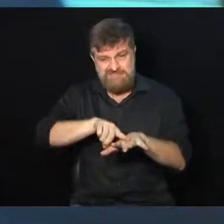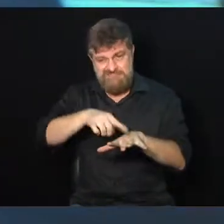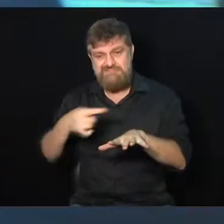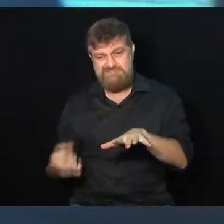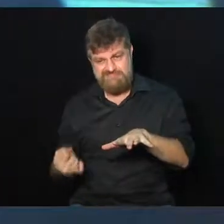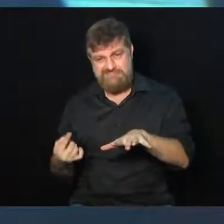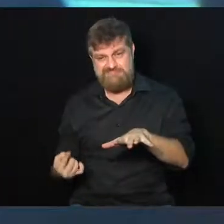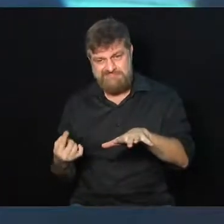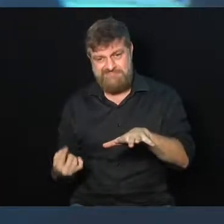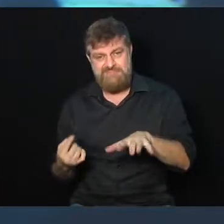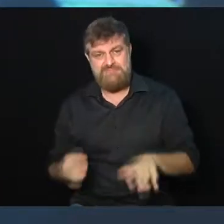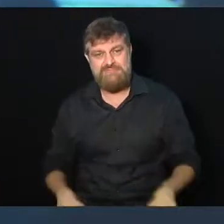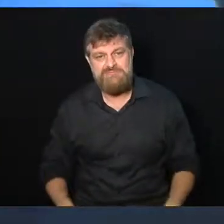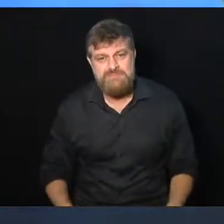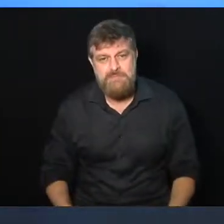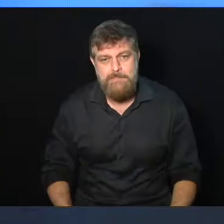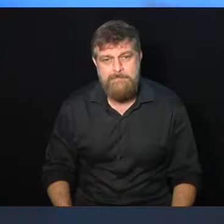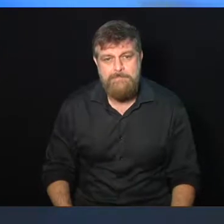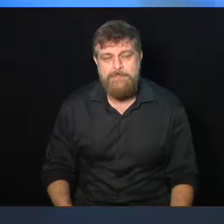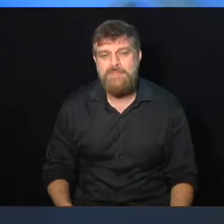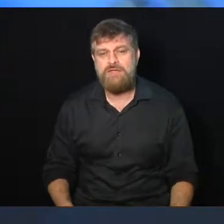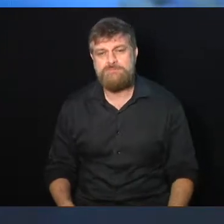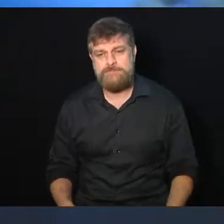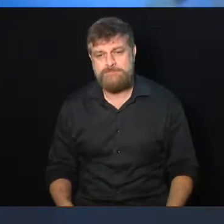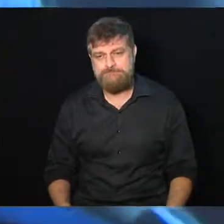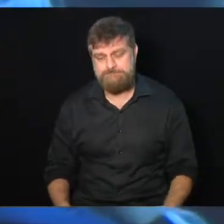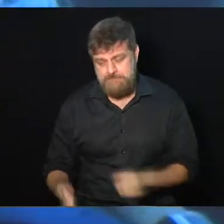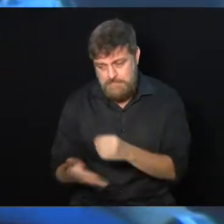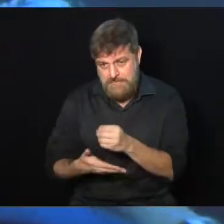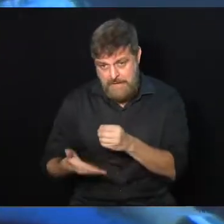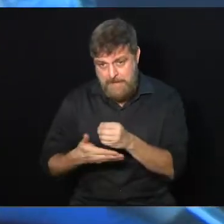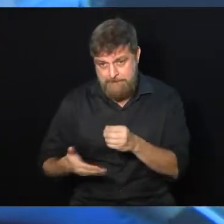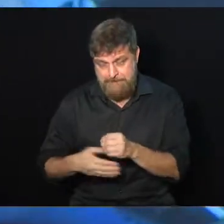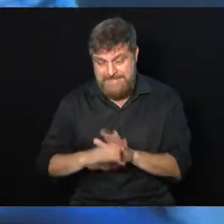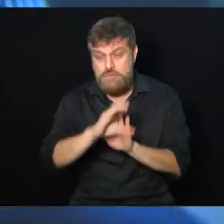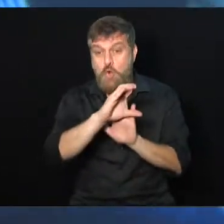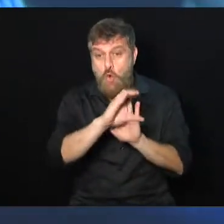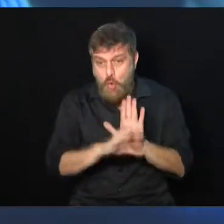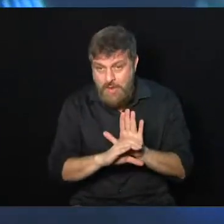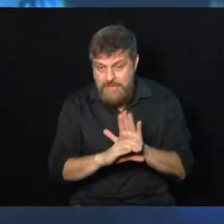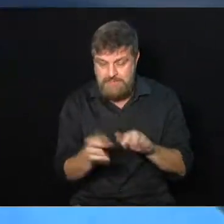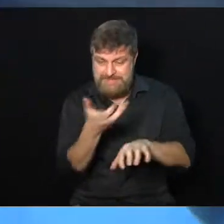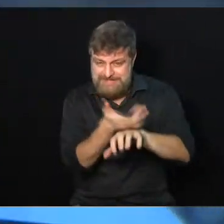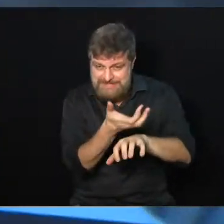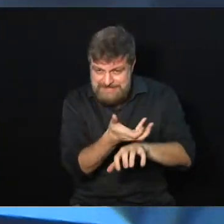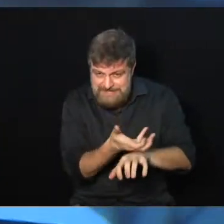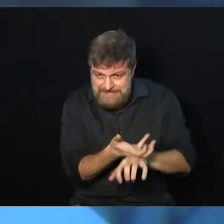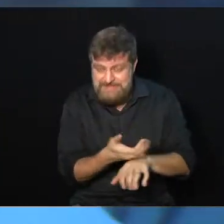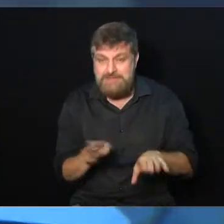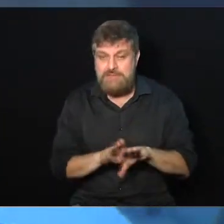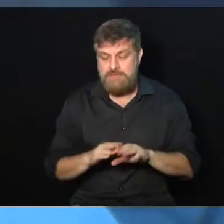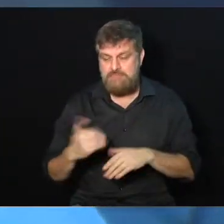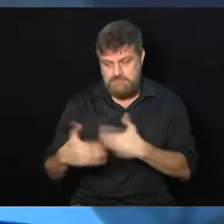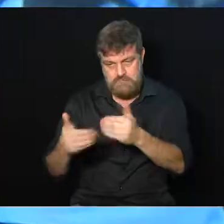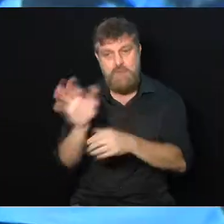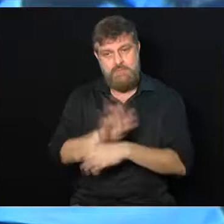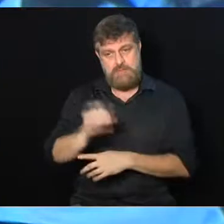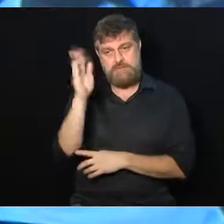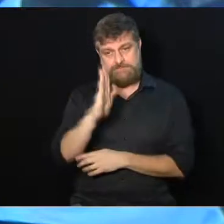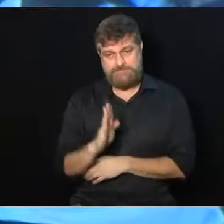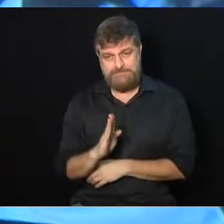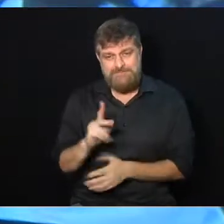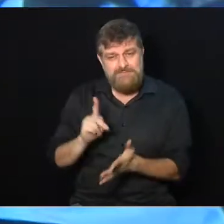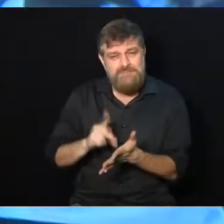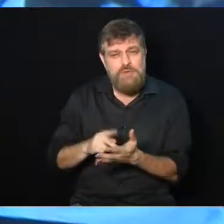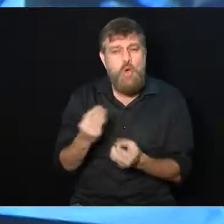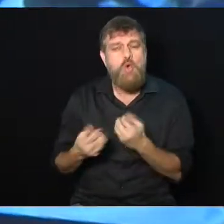precisa para estar ali. Então, a Base Nacional Comum Curricular também foi um avanço para todo o país, mas, de fato, como